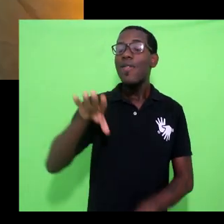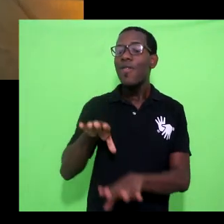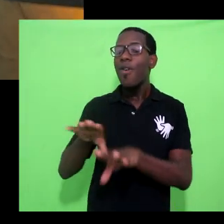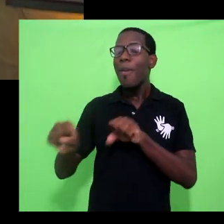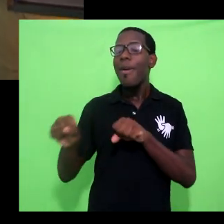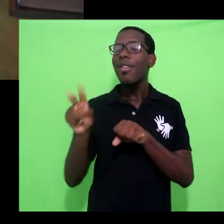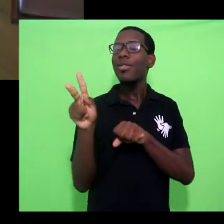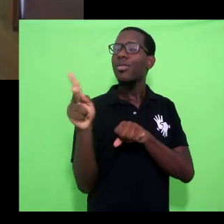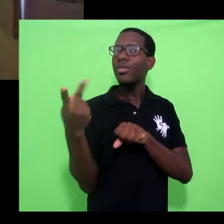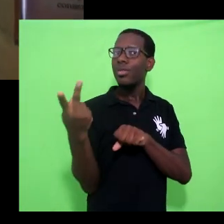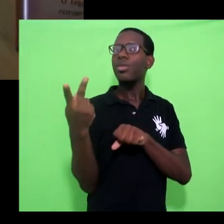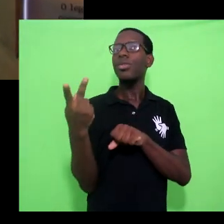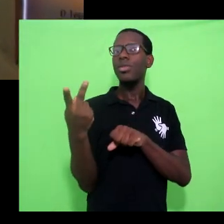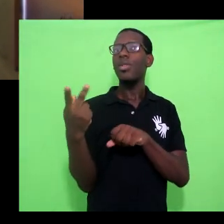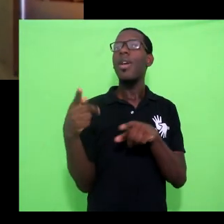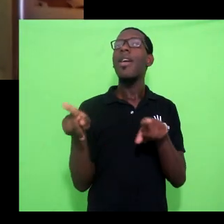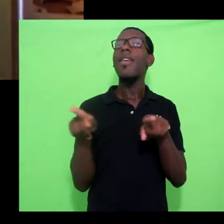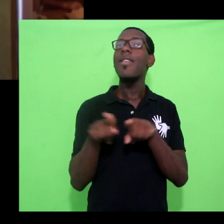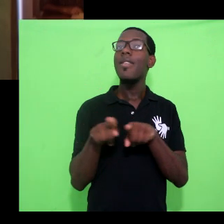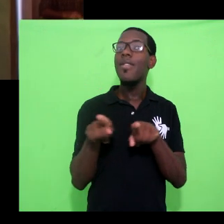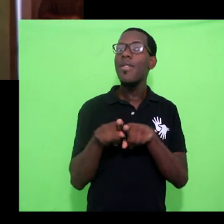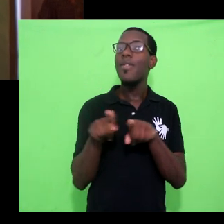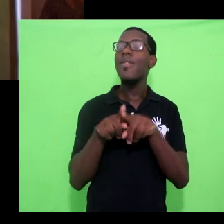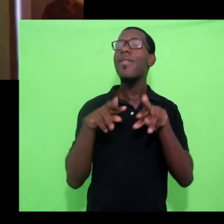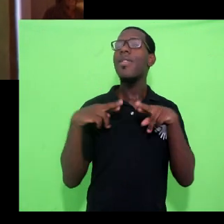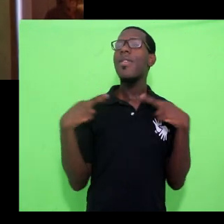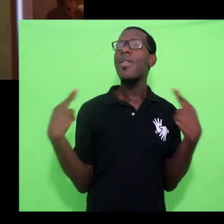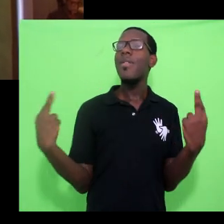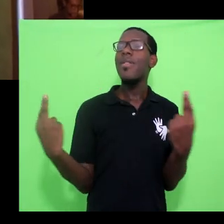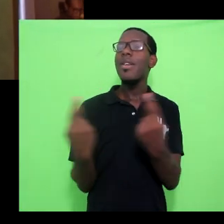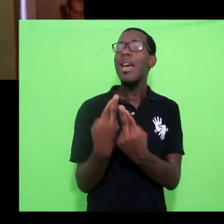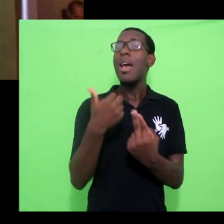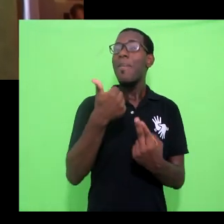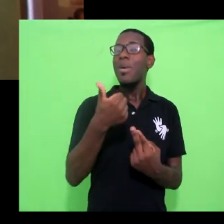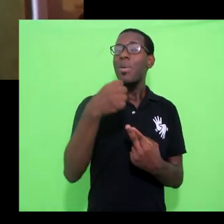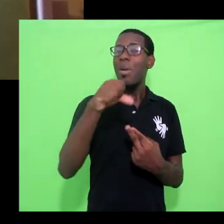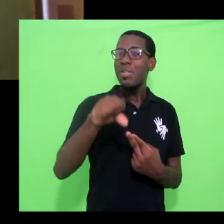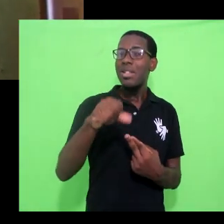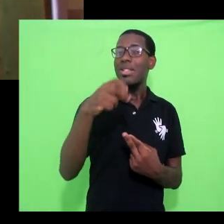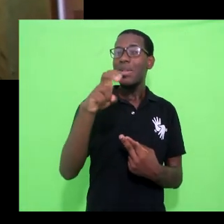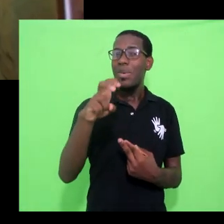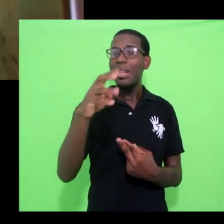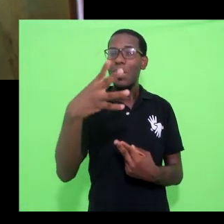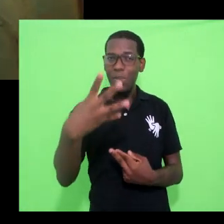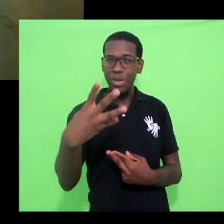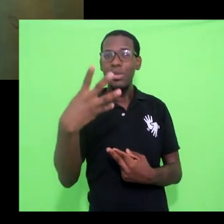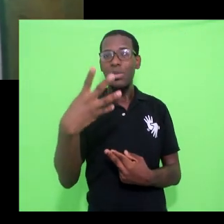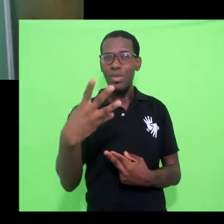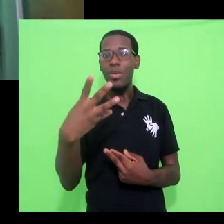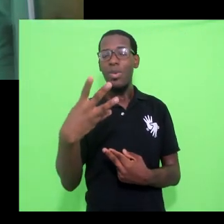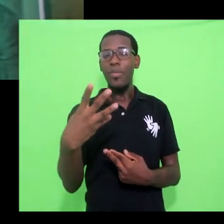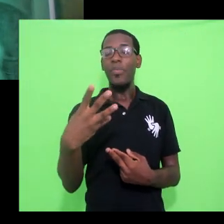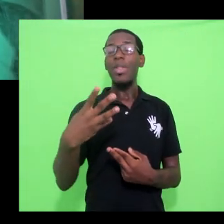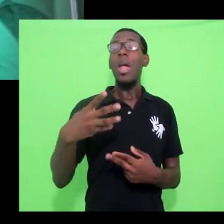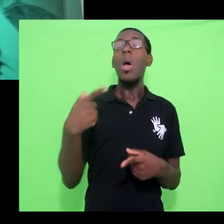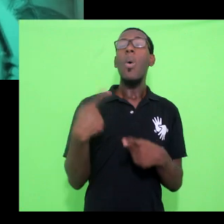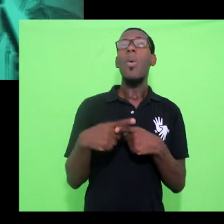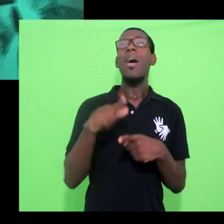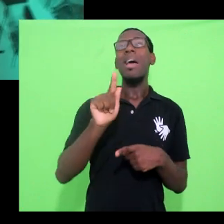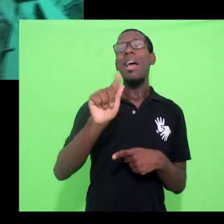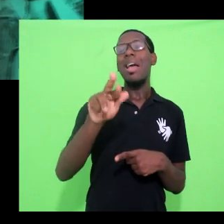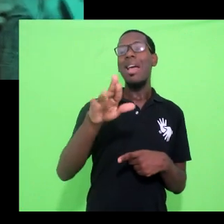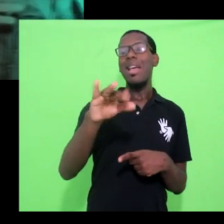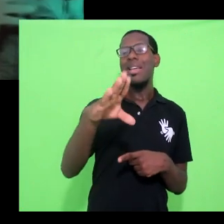eu estou dando continuidade a algumas pesquisas, estou formado em História